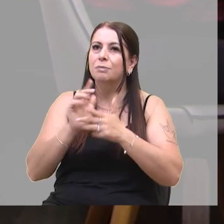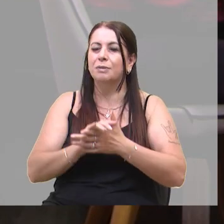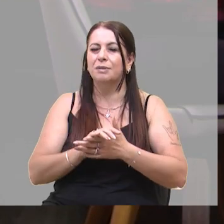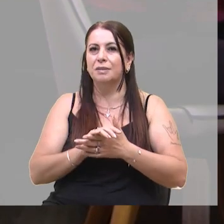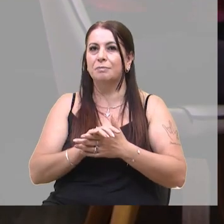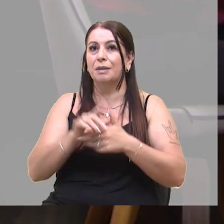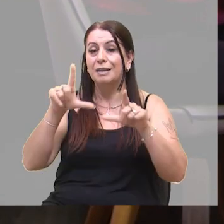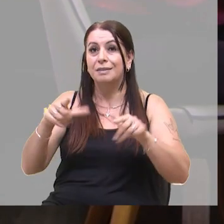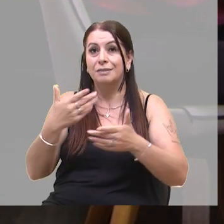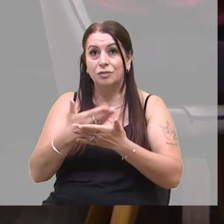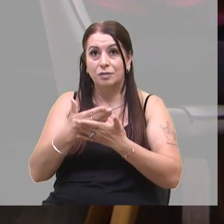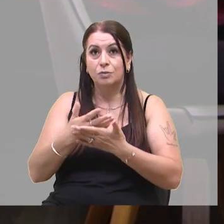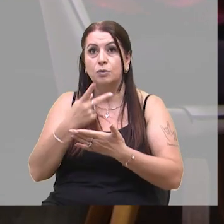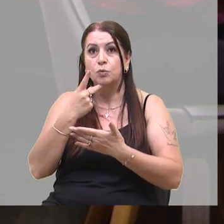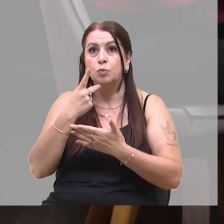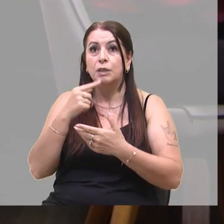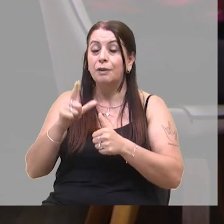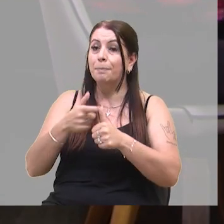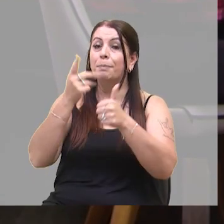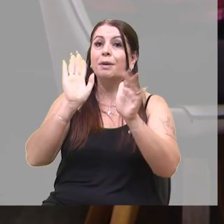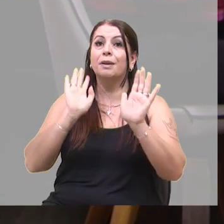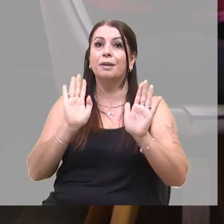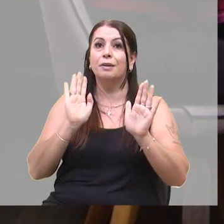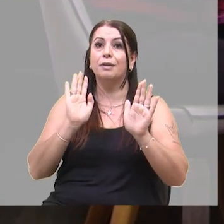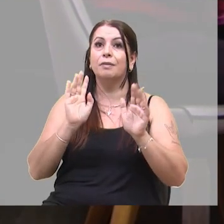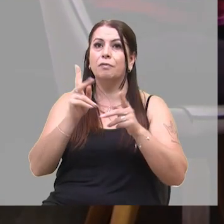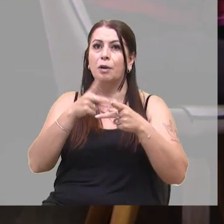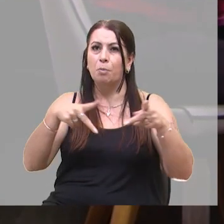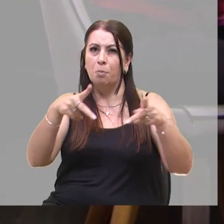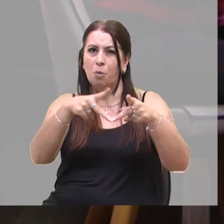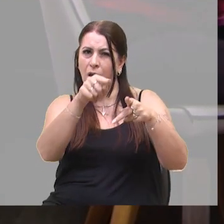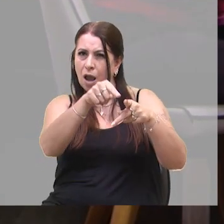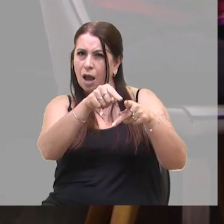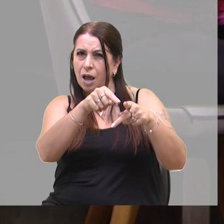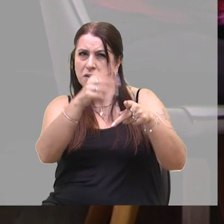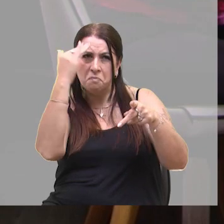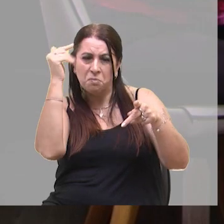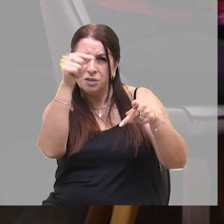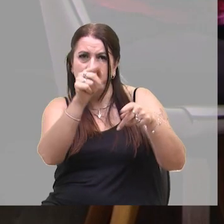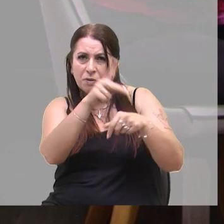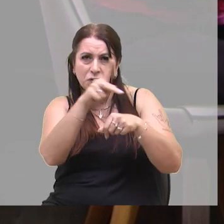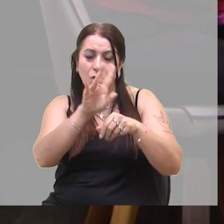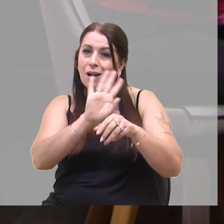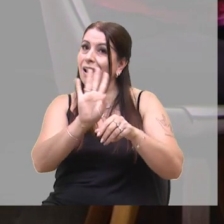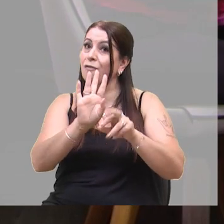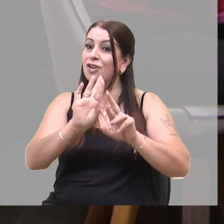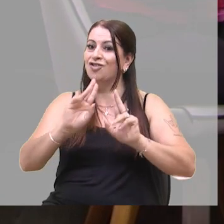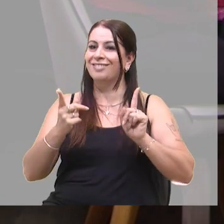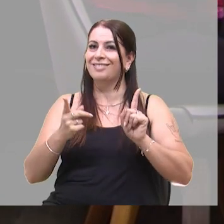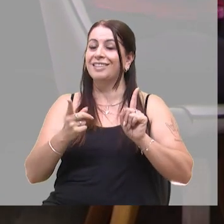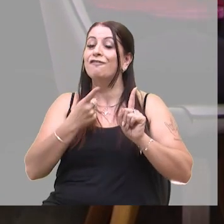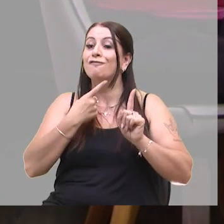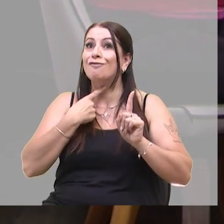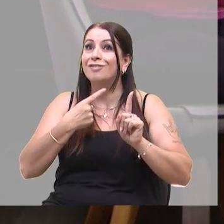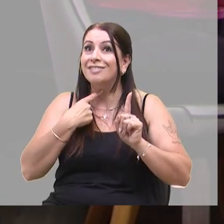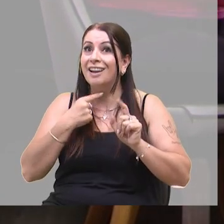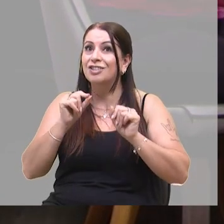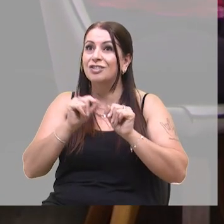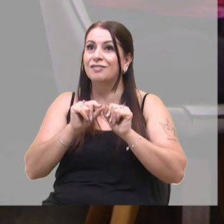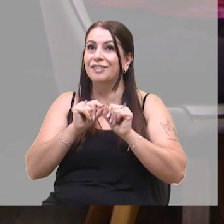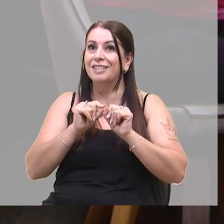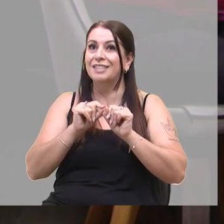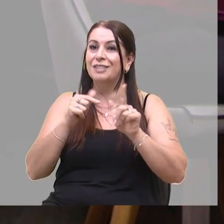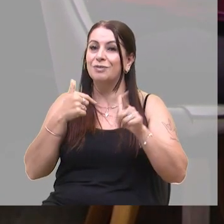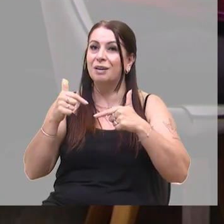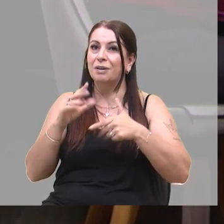conhecer os problemas, e até que é pela sala de aula. E aí eu te pergunto, o que veio primeiro? Veio a popularidade da docência? Não, eu trabalho... Ou veio justamente o contrário?